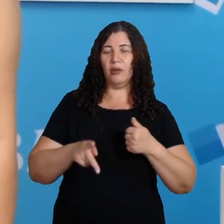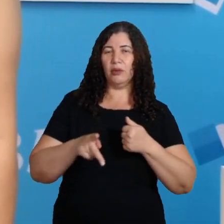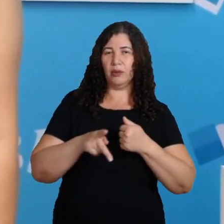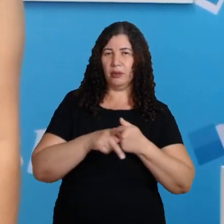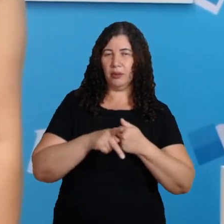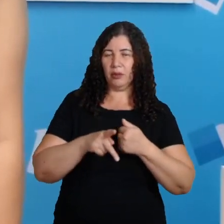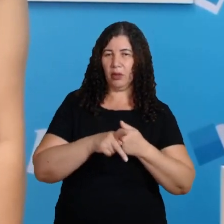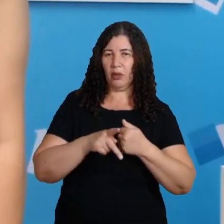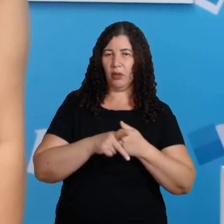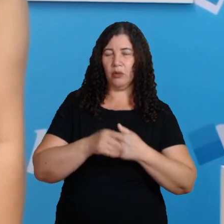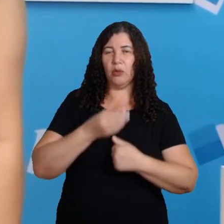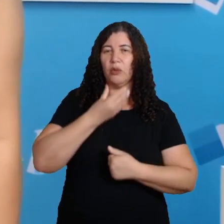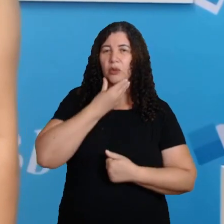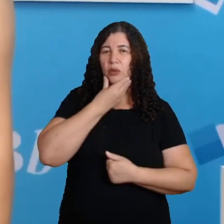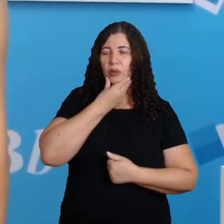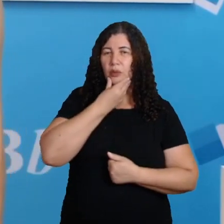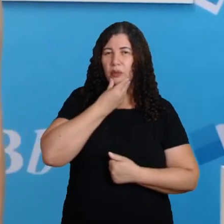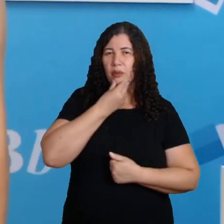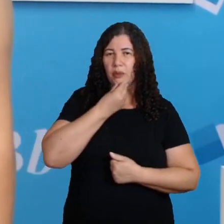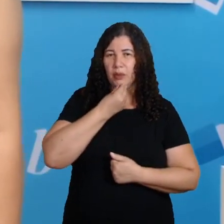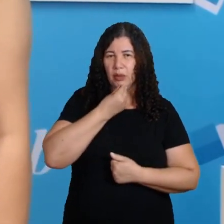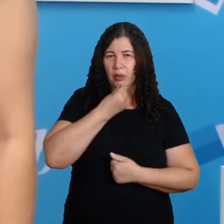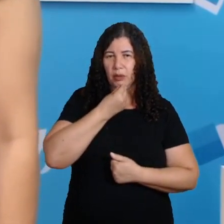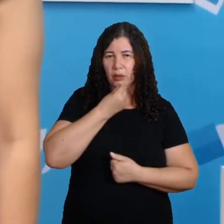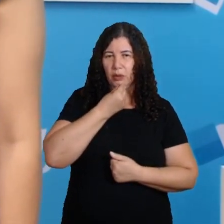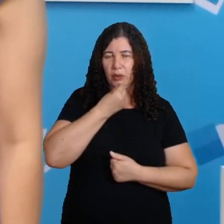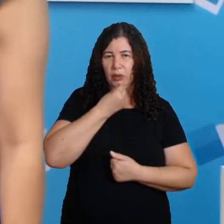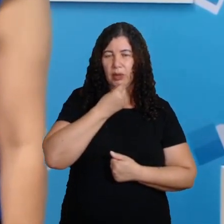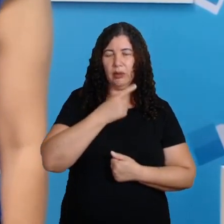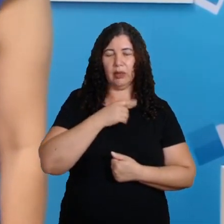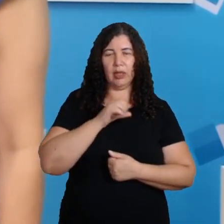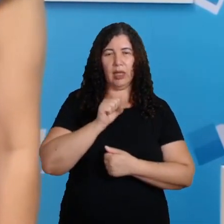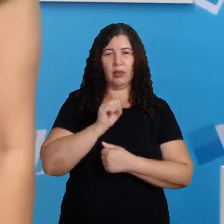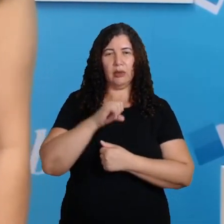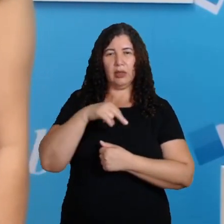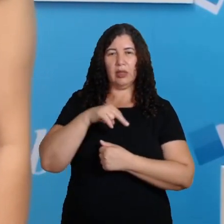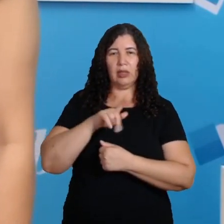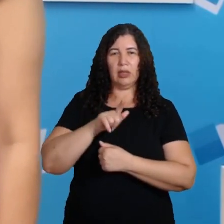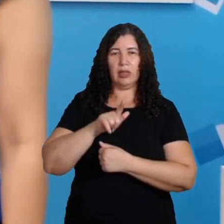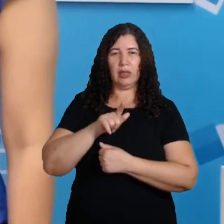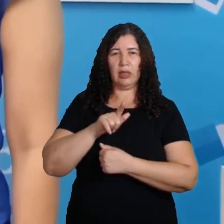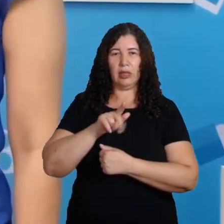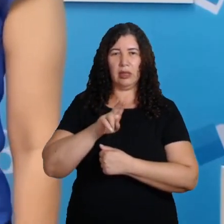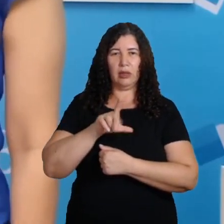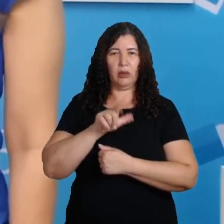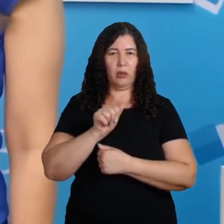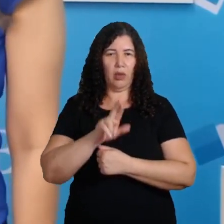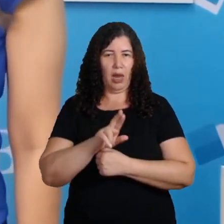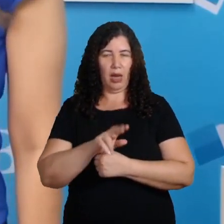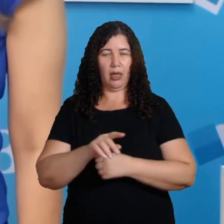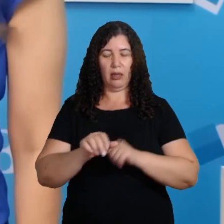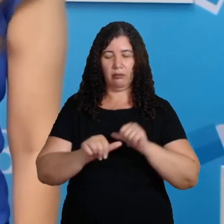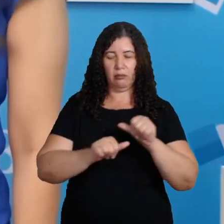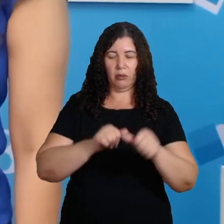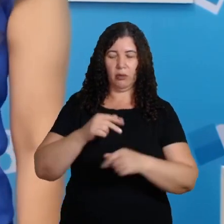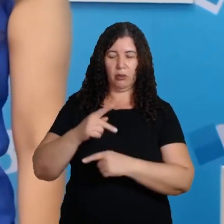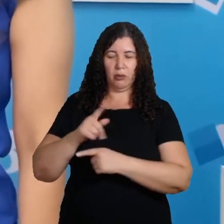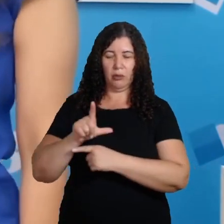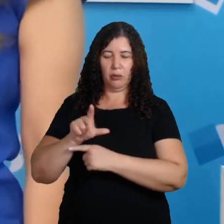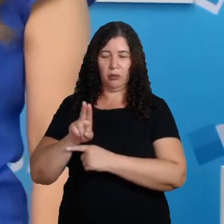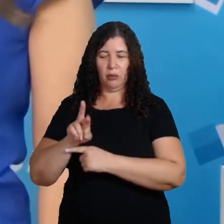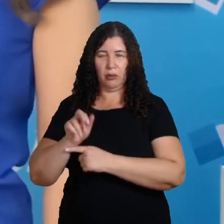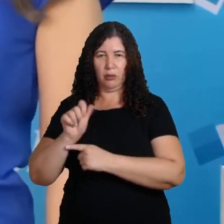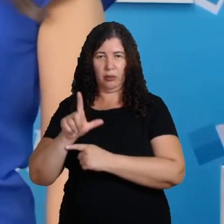pronomes masculinos que estão no singular e depois que vão para o plural.